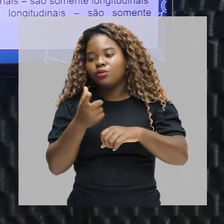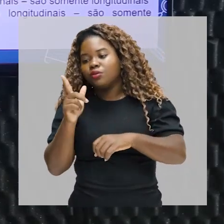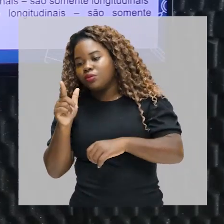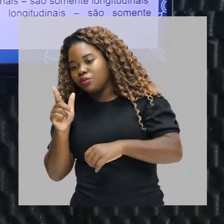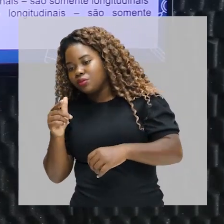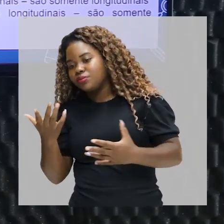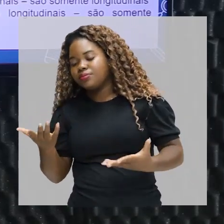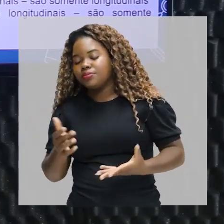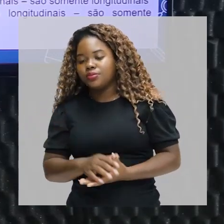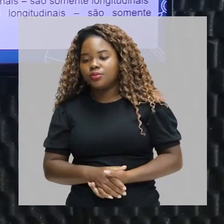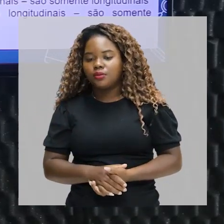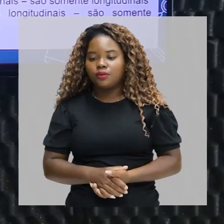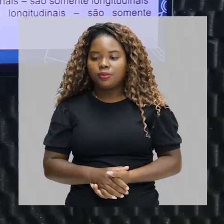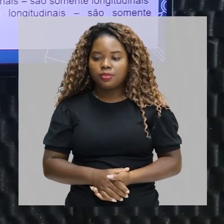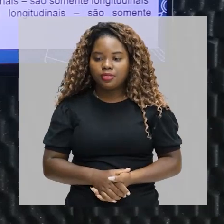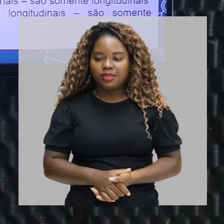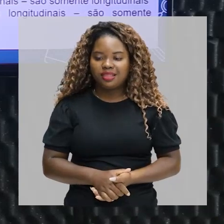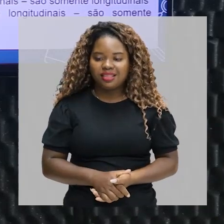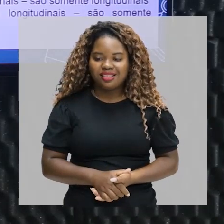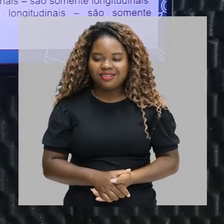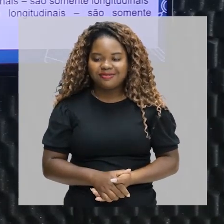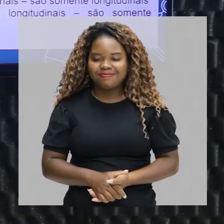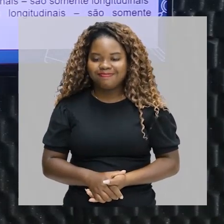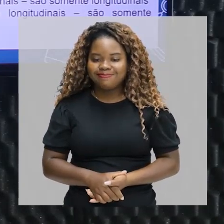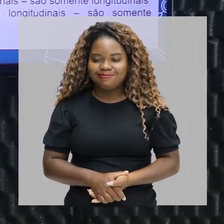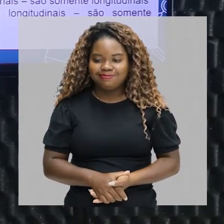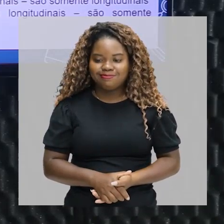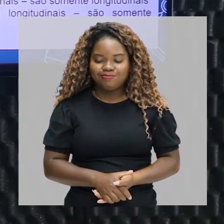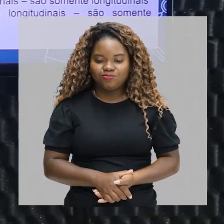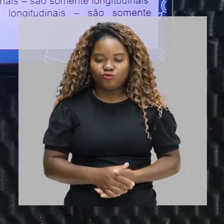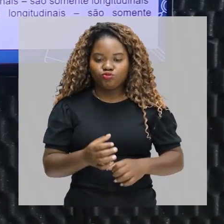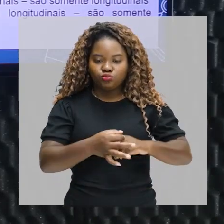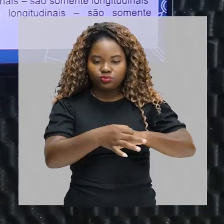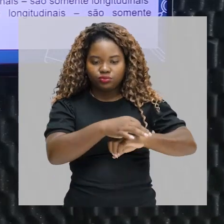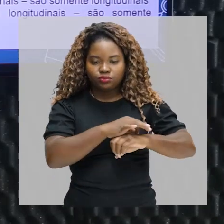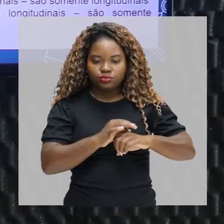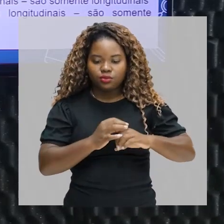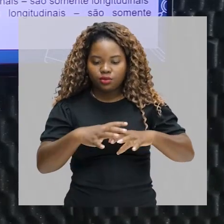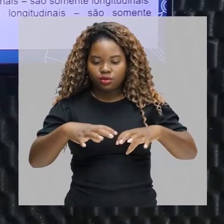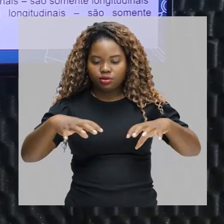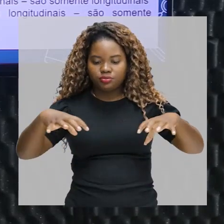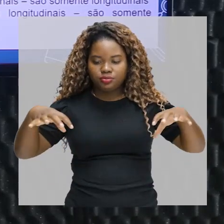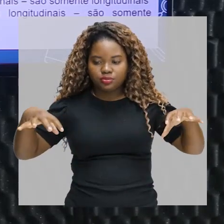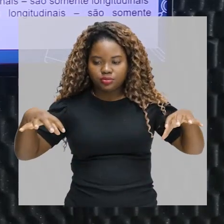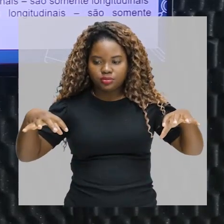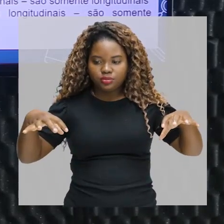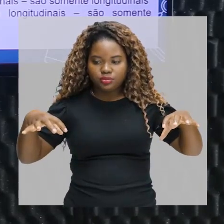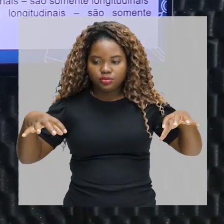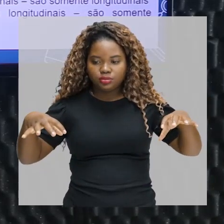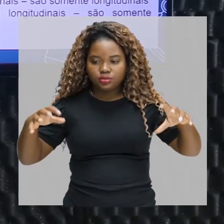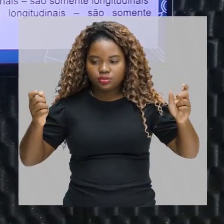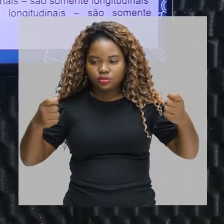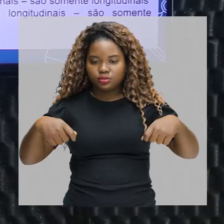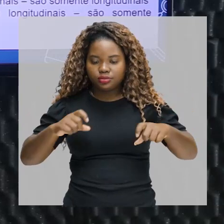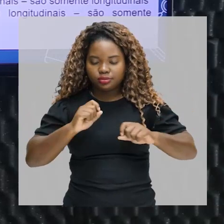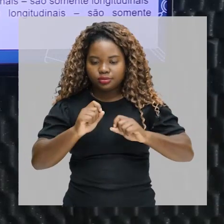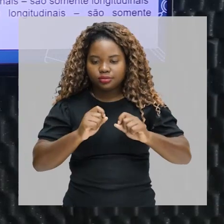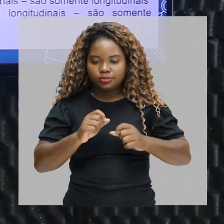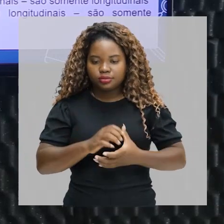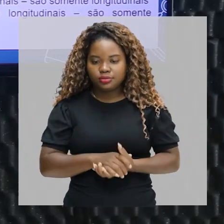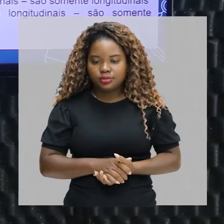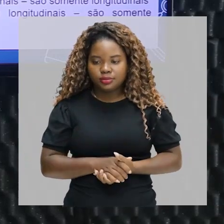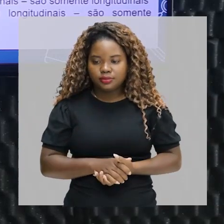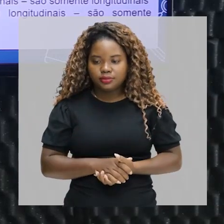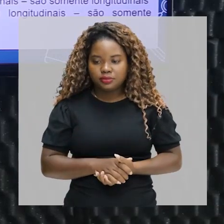ter. Pelo fato de as moléculas estarem mais separadas, elas podem agir